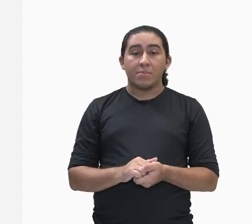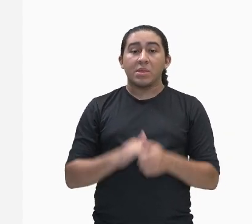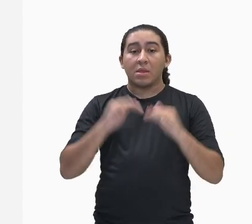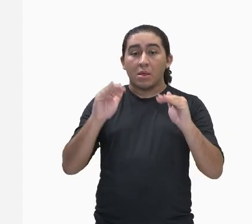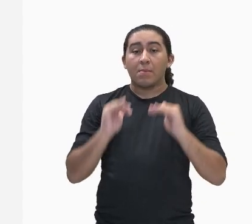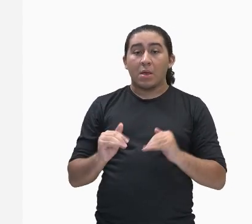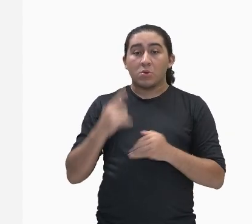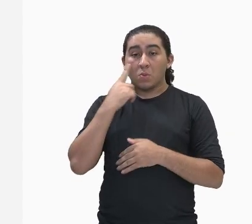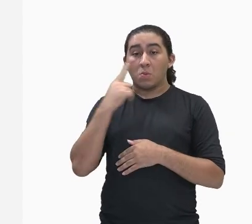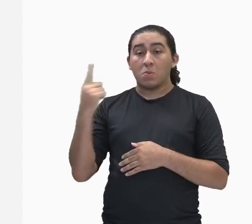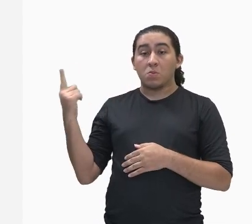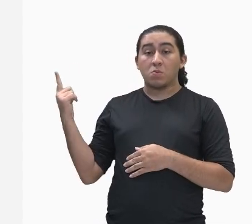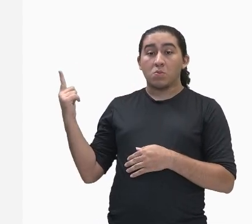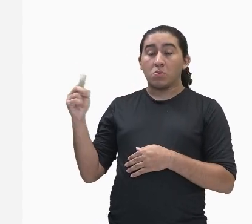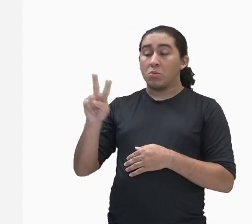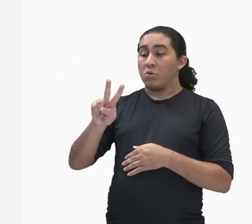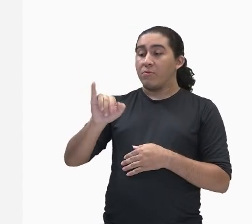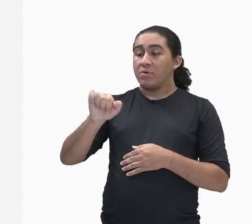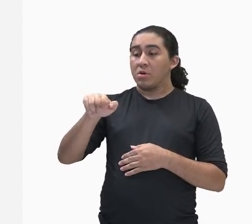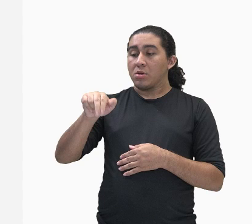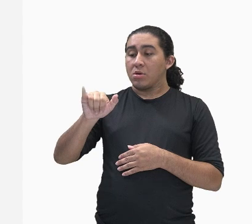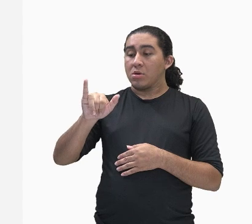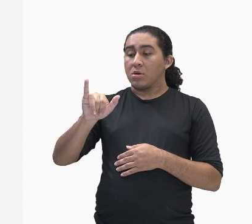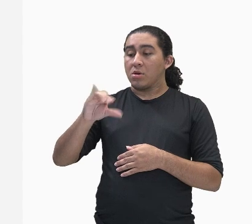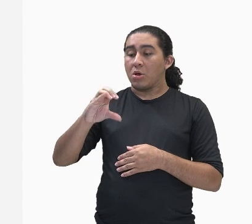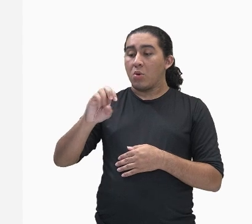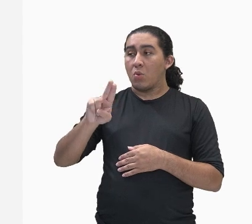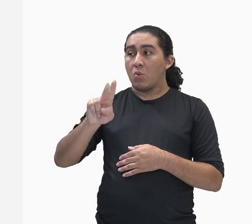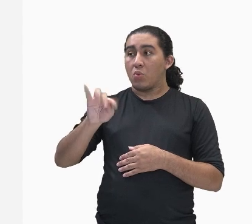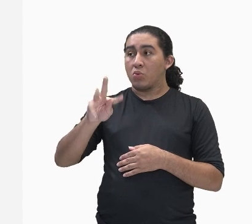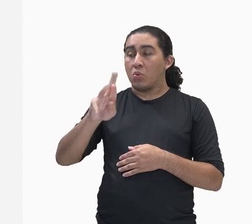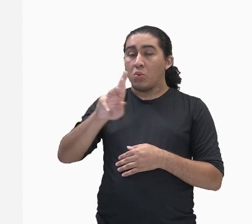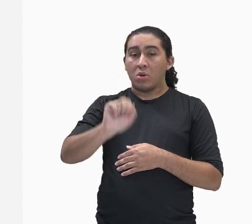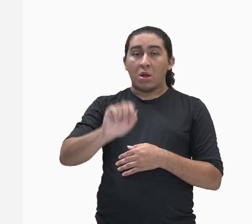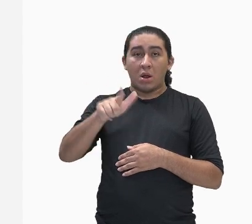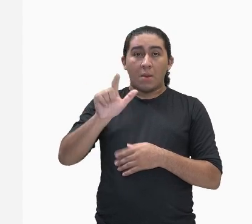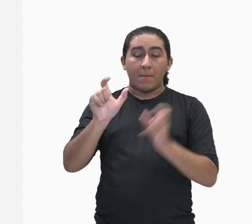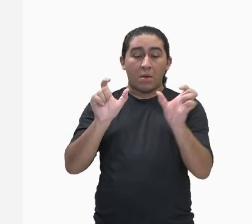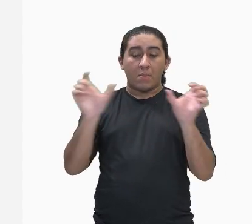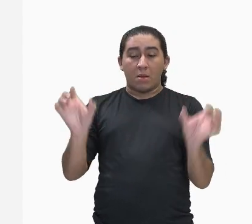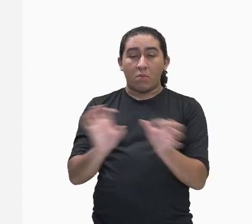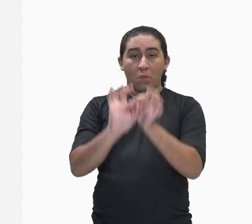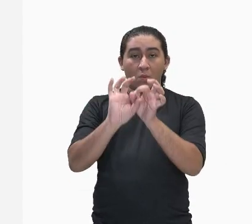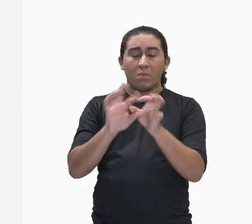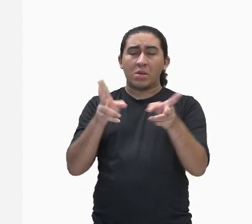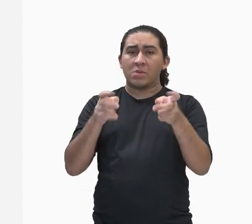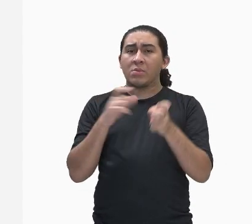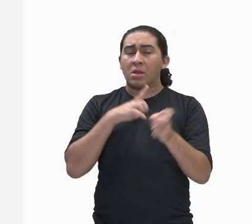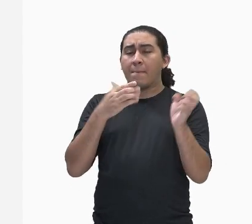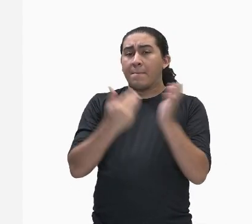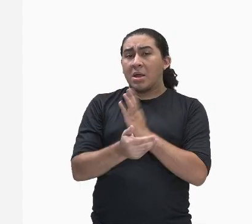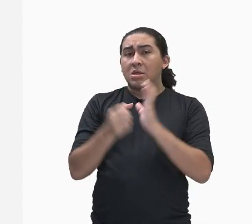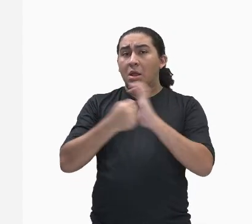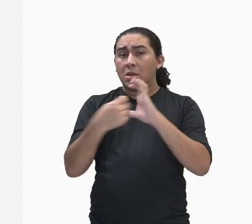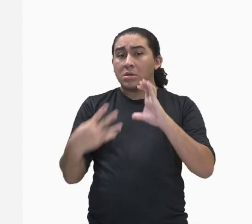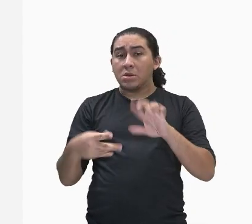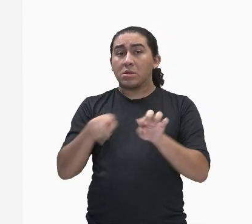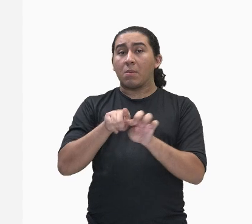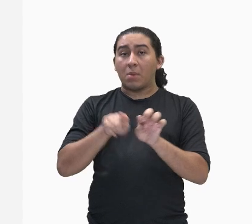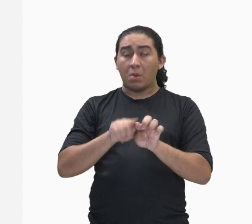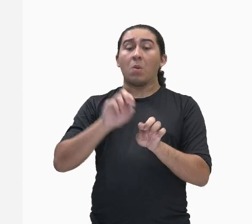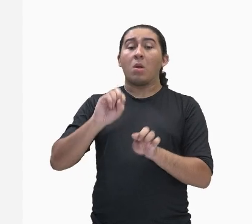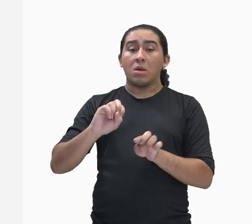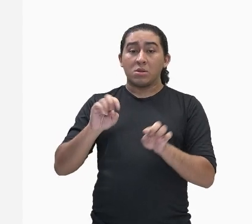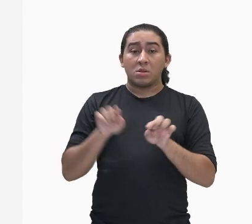Vinicultura, essa palavra foi formada por aglutinação. Veja que houve perda de elemento,